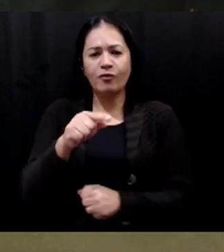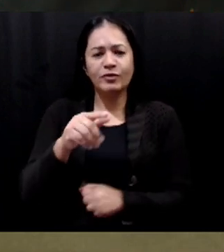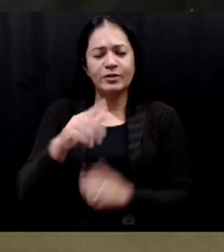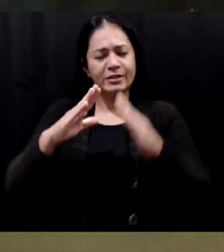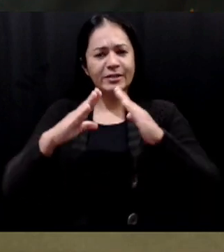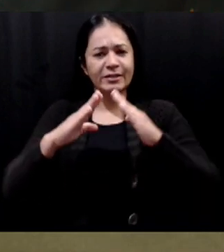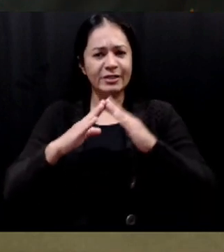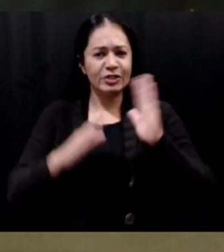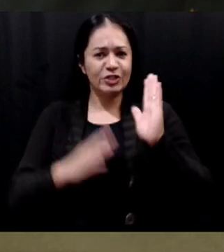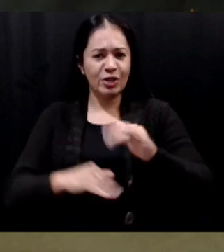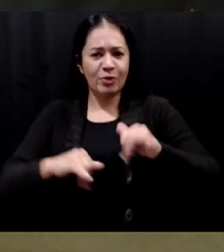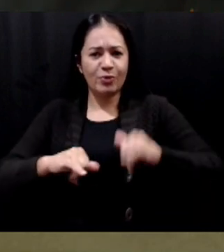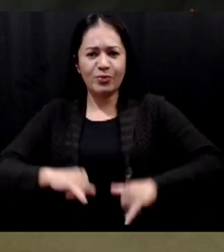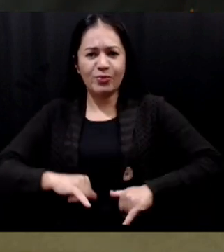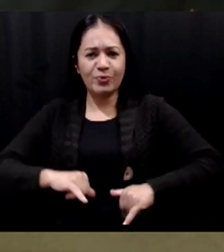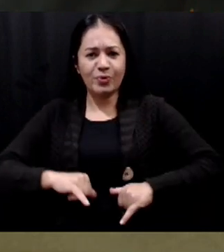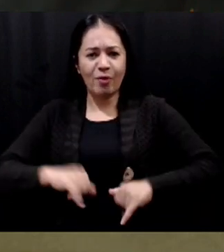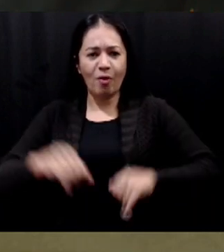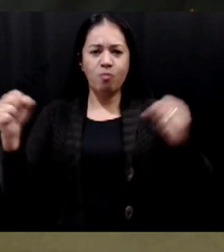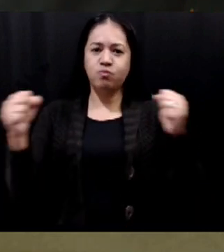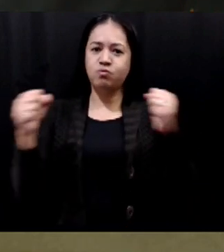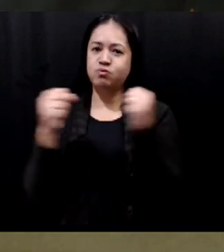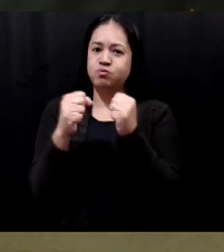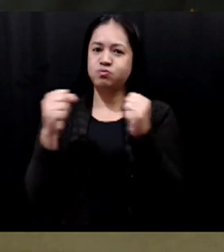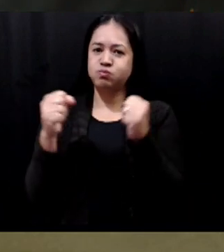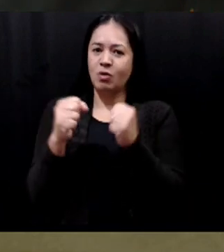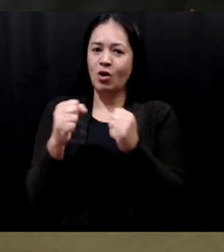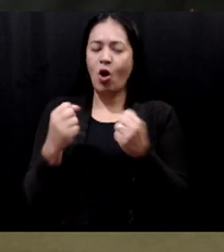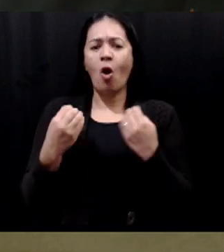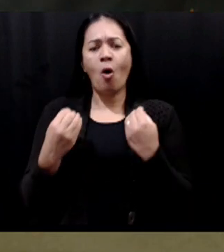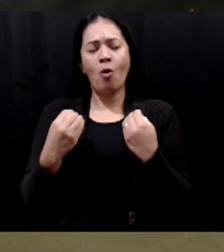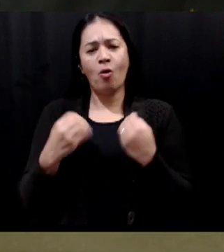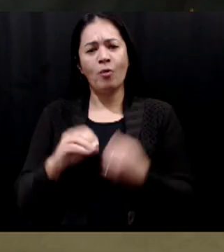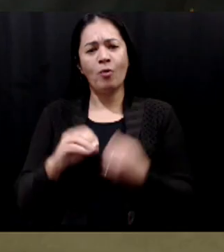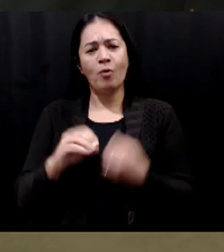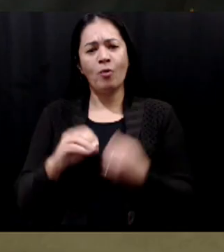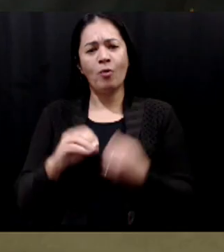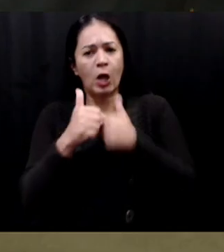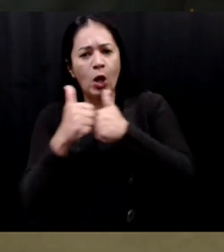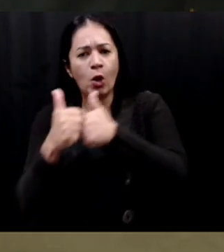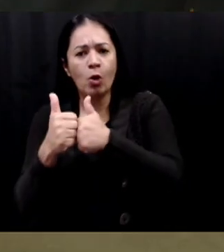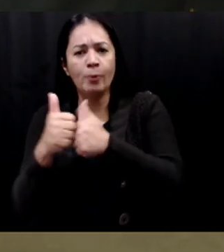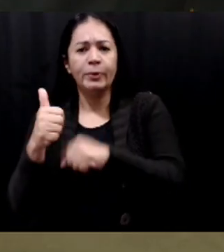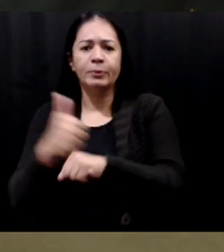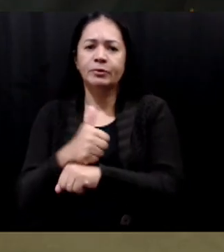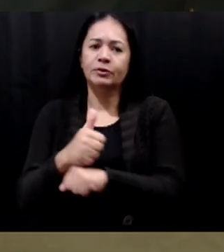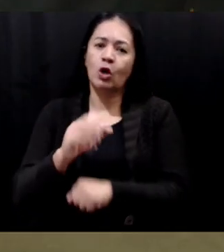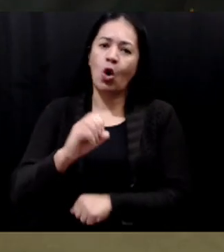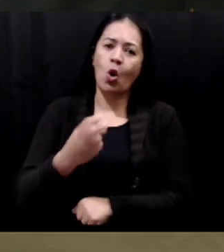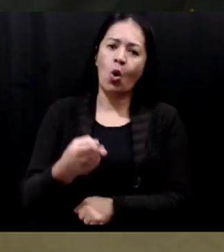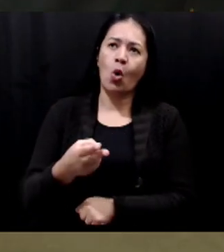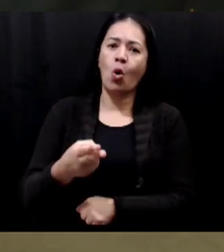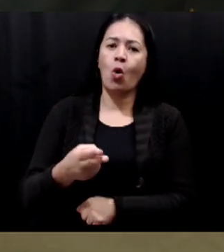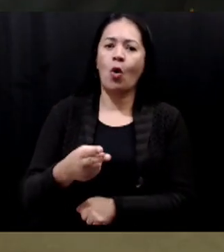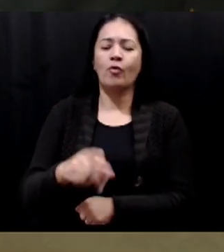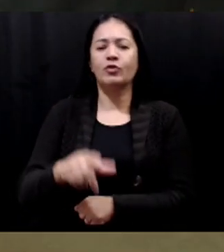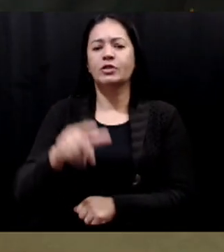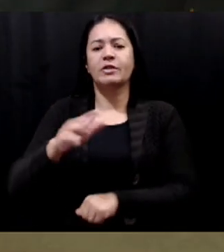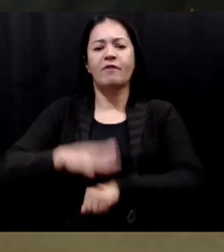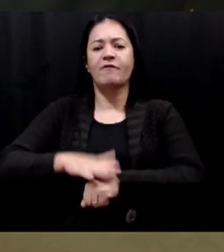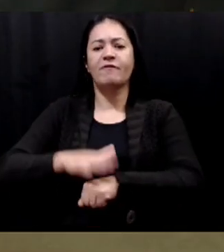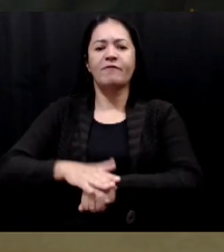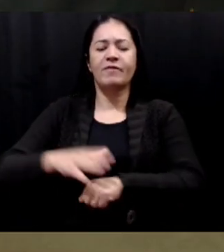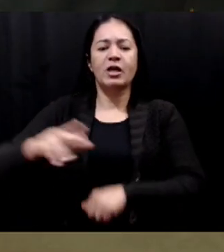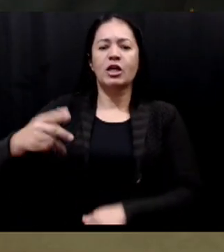efeito sanfona? Conta pra gente como é que foi. Teve acompanhamento profissional ou fez por conta própria aí essa tentativa de emagrecer